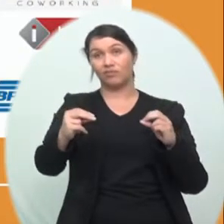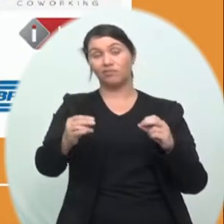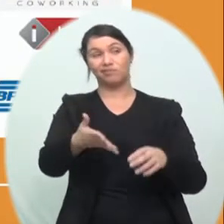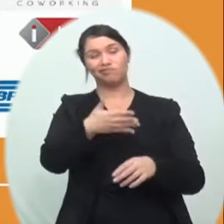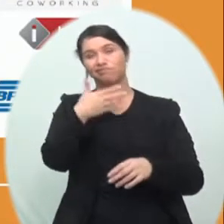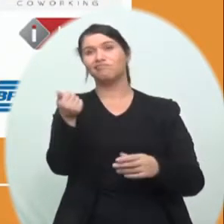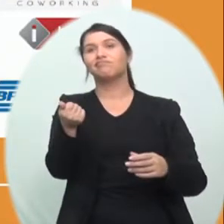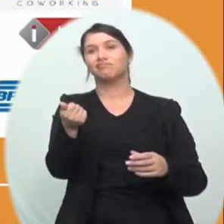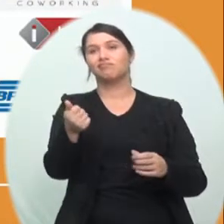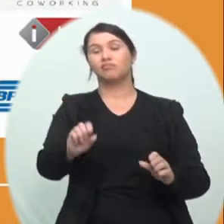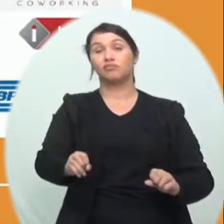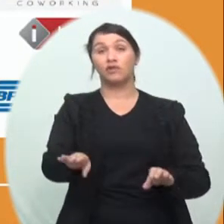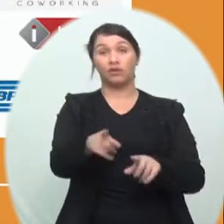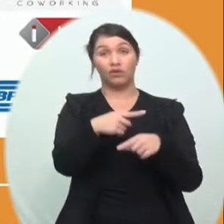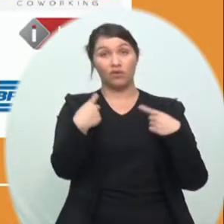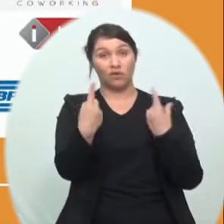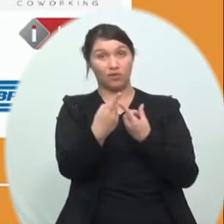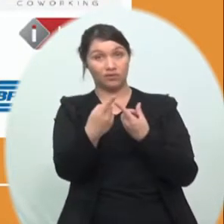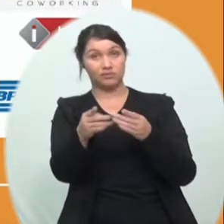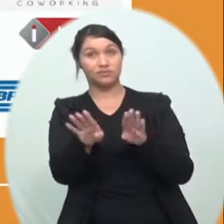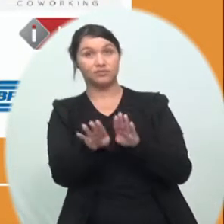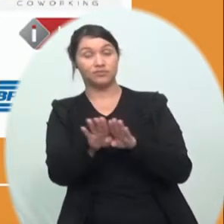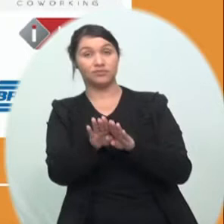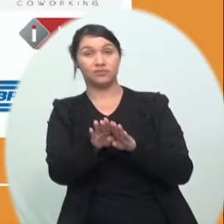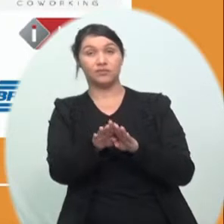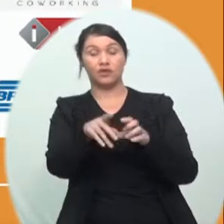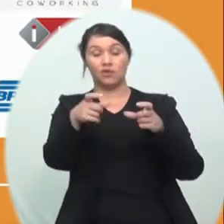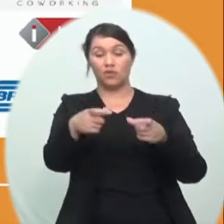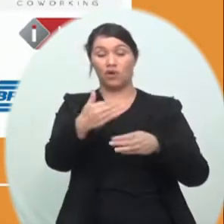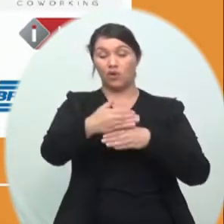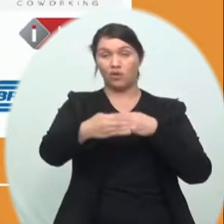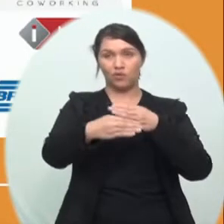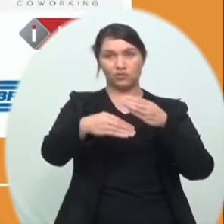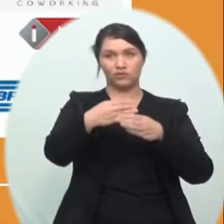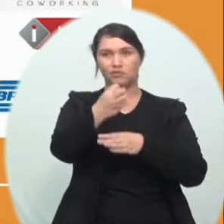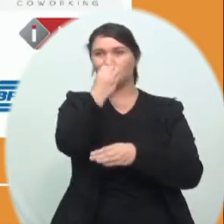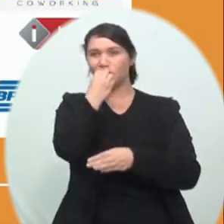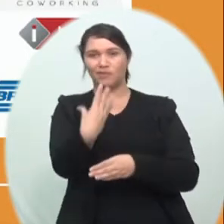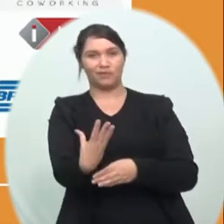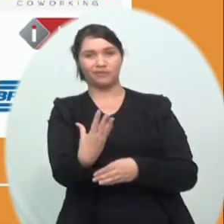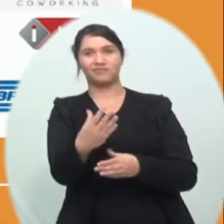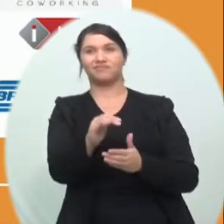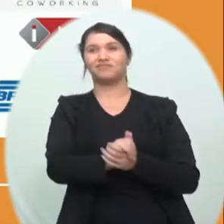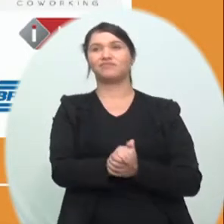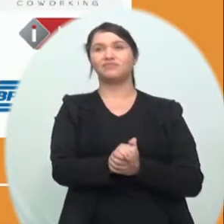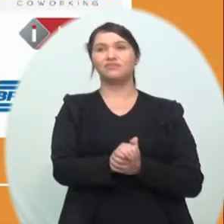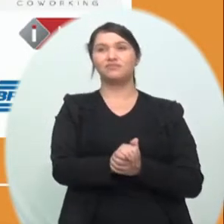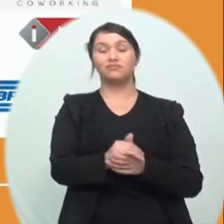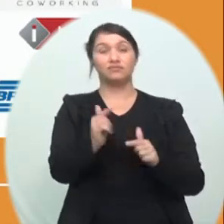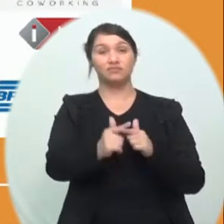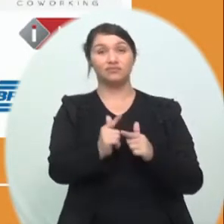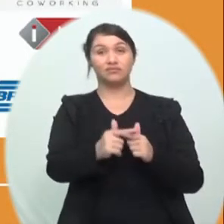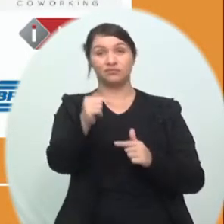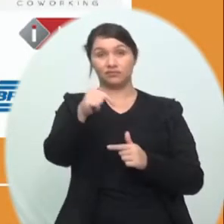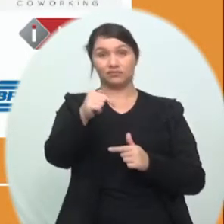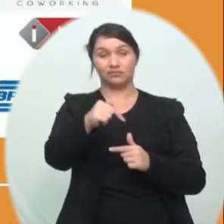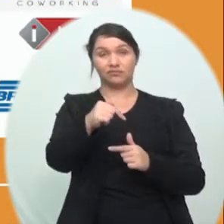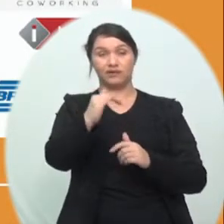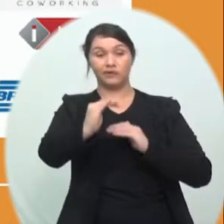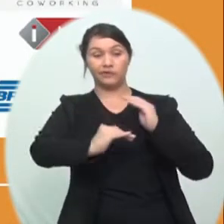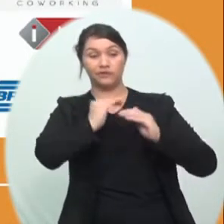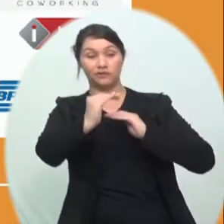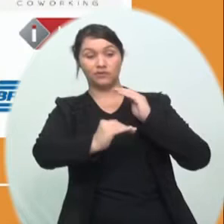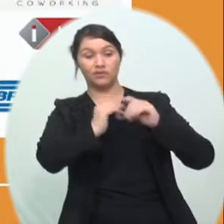estamos construindo um ecossistema bacana. É por isso que também nós estamos assim, porque aqui também estamos